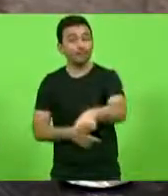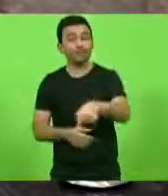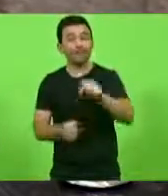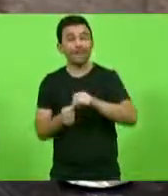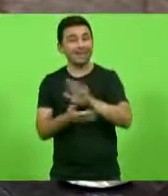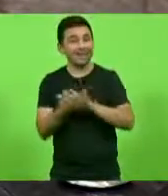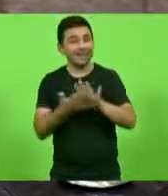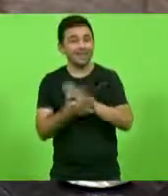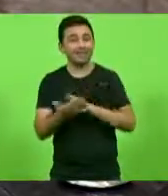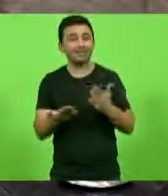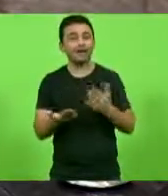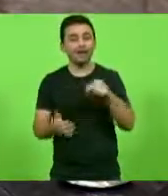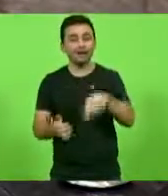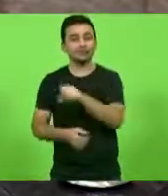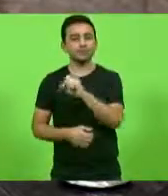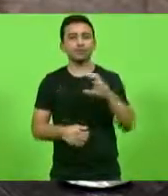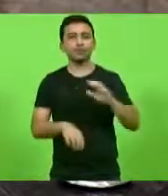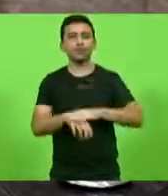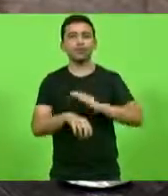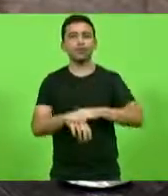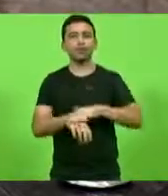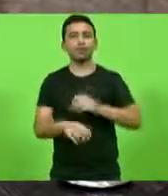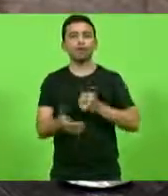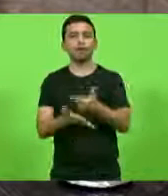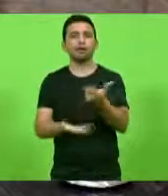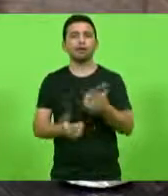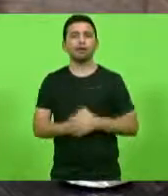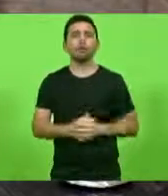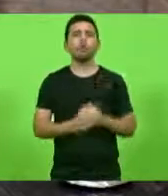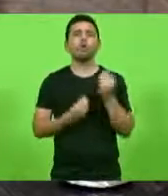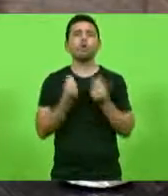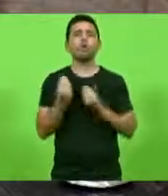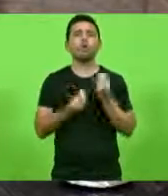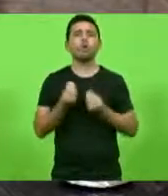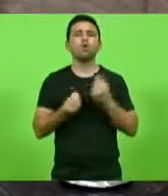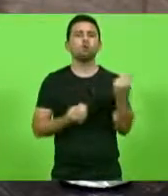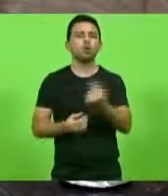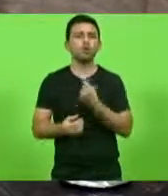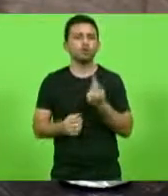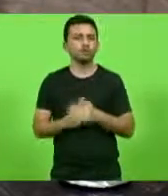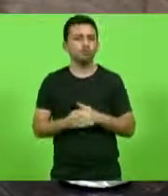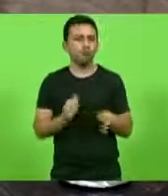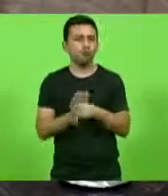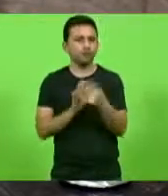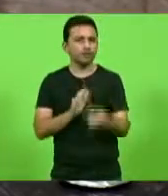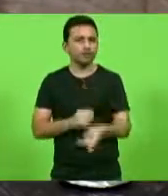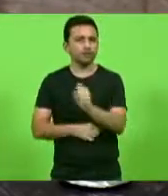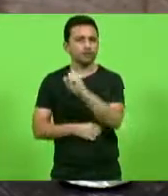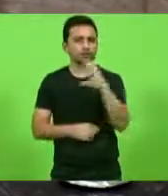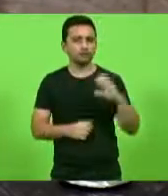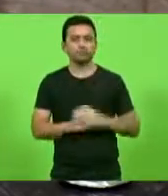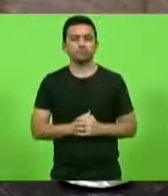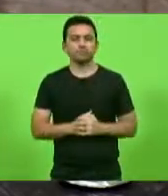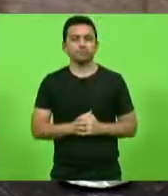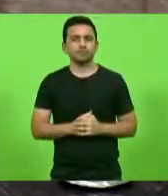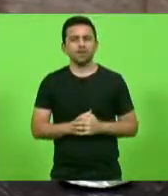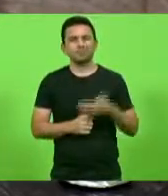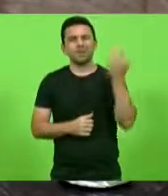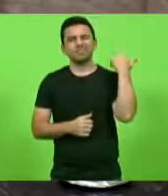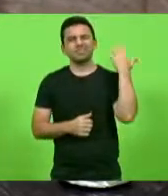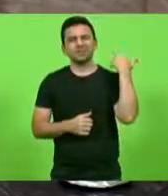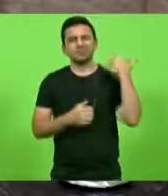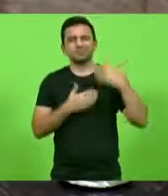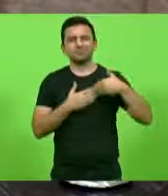Santa Catarina tem que fazer. E como é que estão as nossas obras? Como é que estão as catarinenses? Ora, desde 2015,